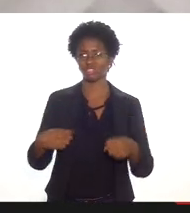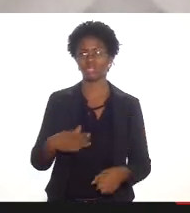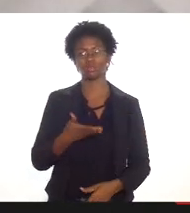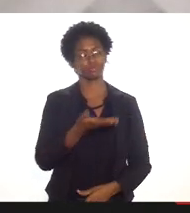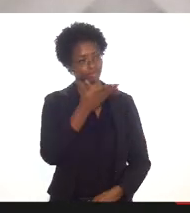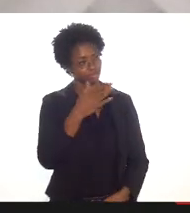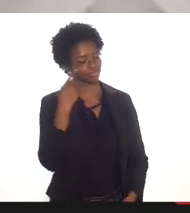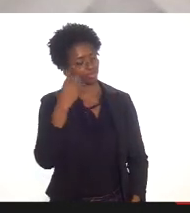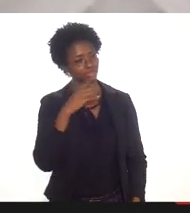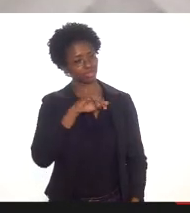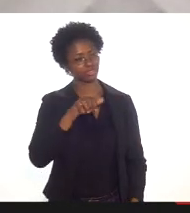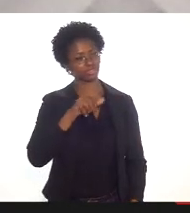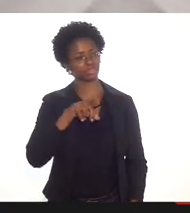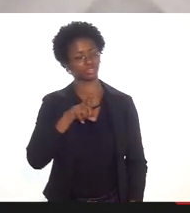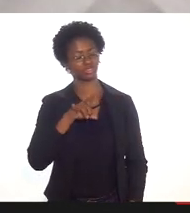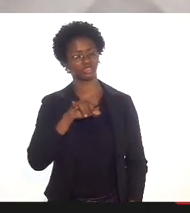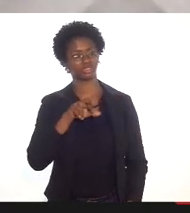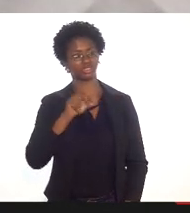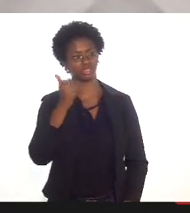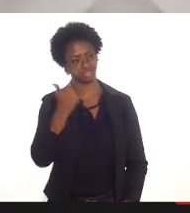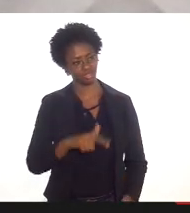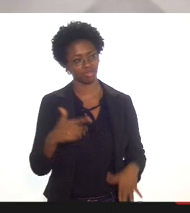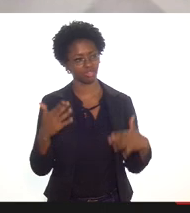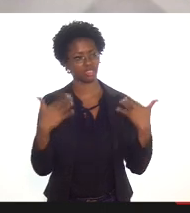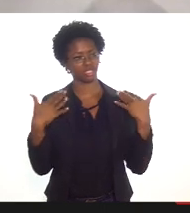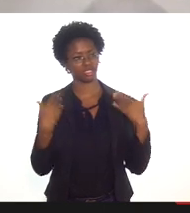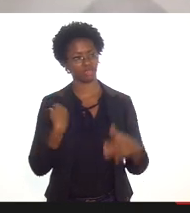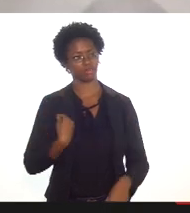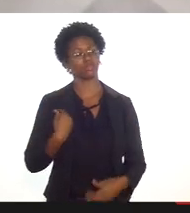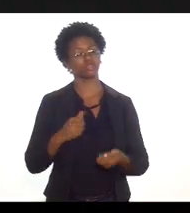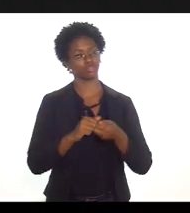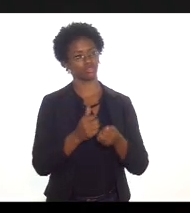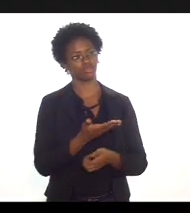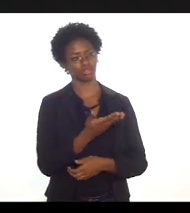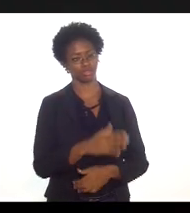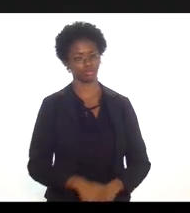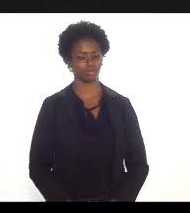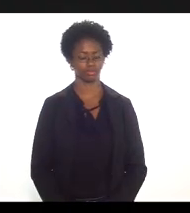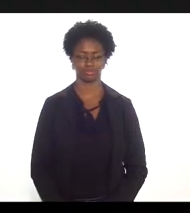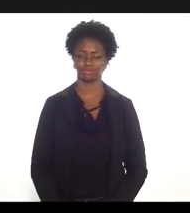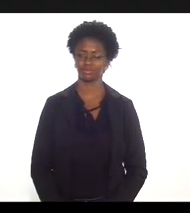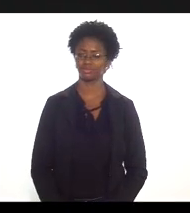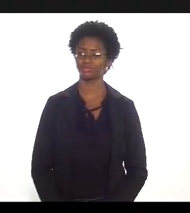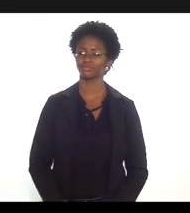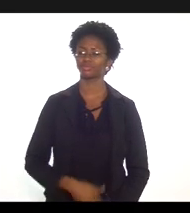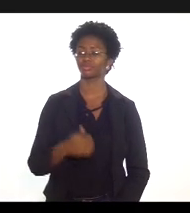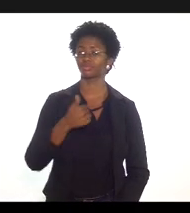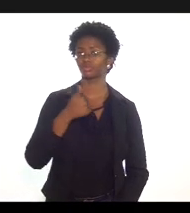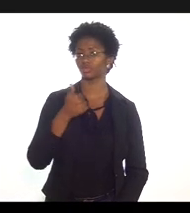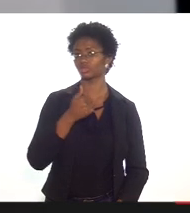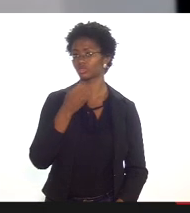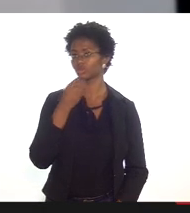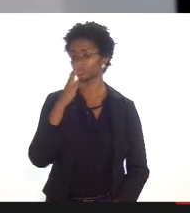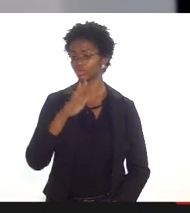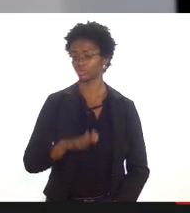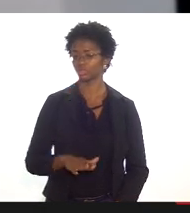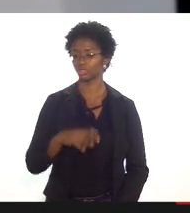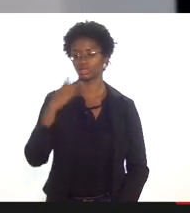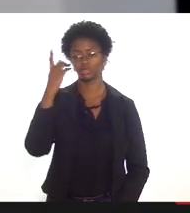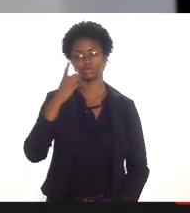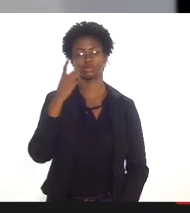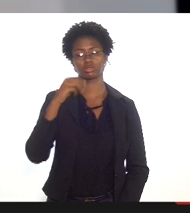Jandira, mais uma vez, uma alegria poder contar com a sua presença. Por favor. Bom, primeiro, boa tarde, deputada Marta Rocha.